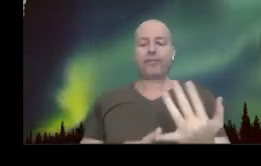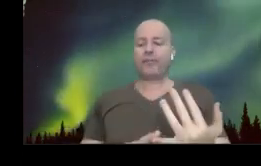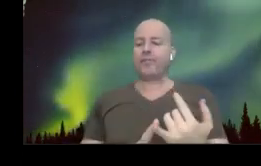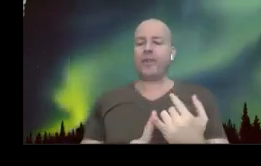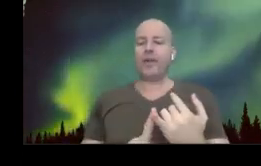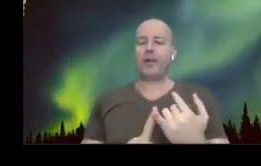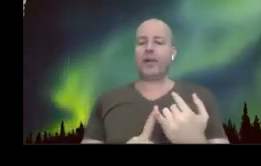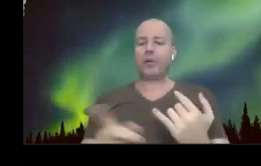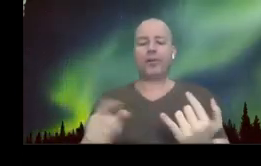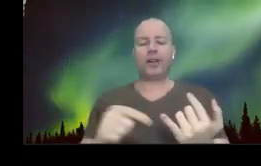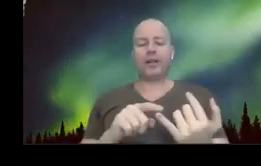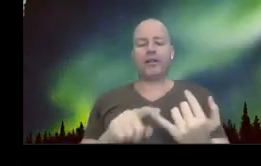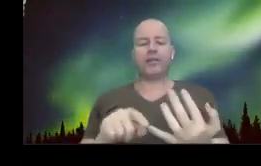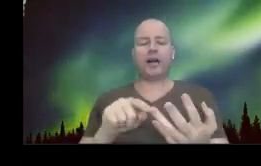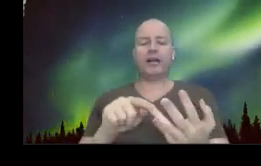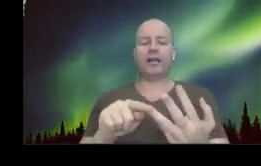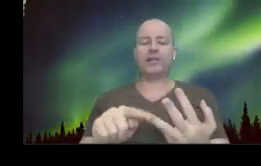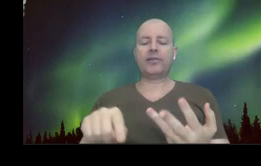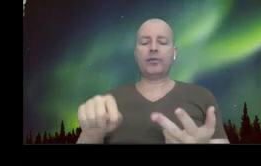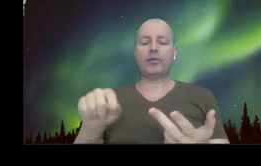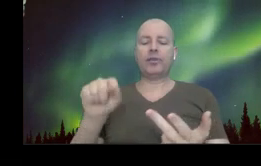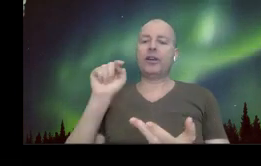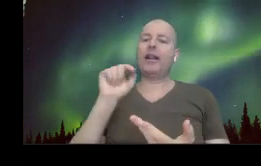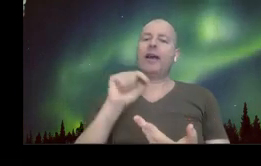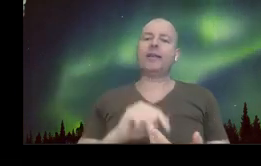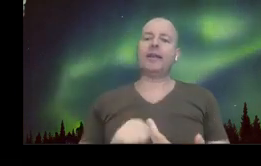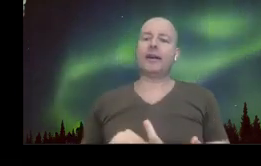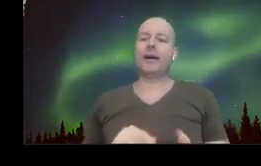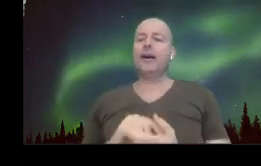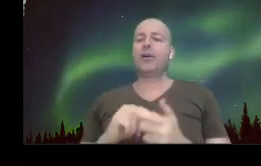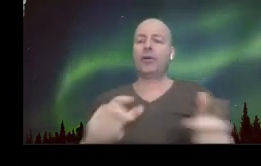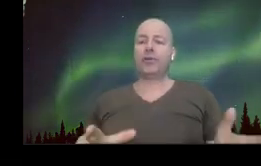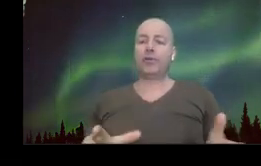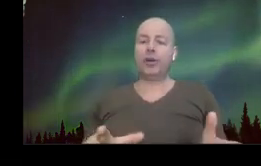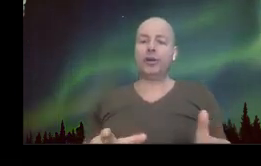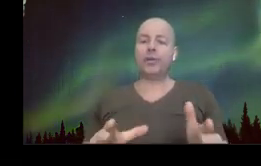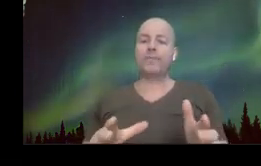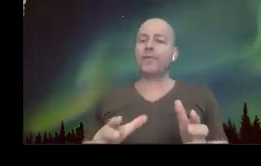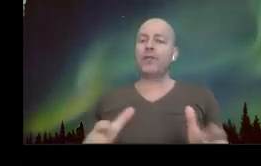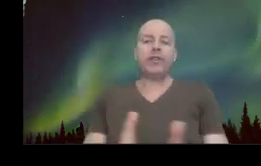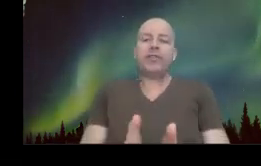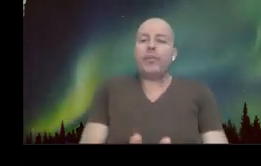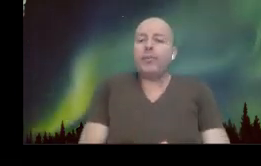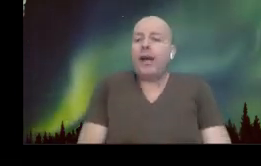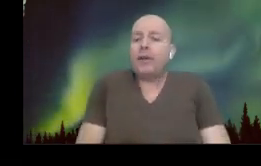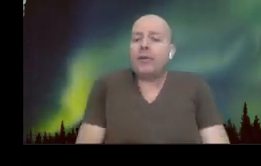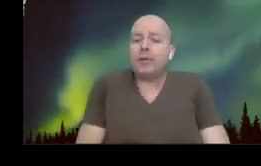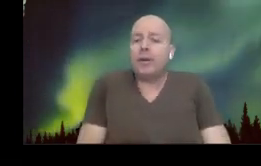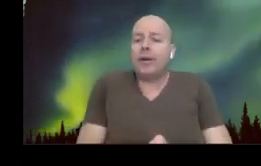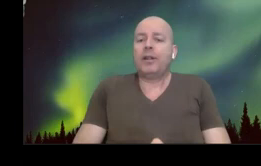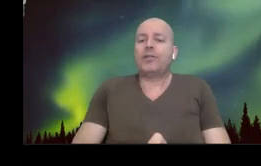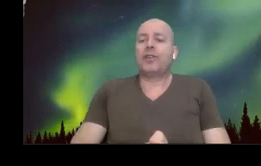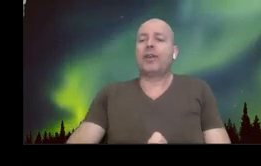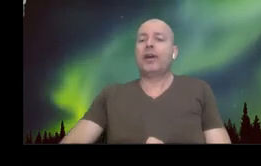governo, como eu falei, estradas, usina hidrelétrica, coisas do gênero, você é